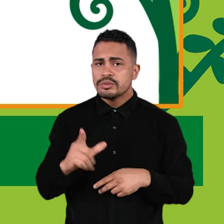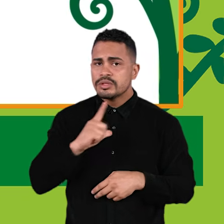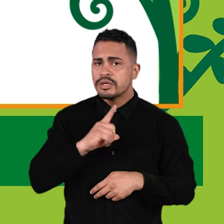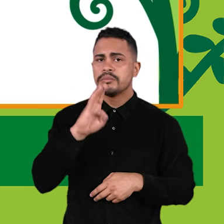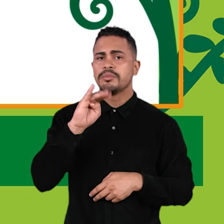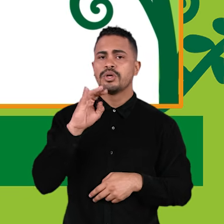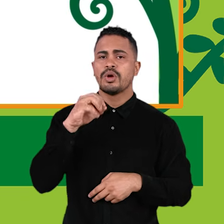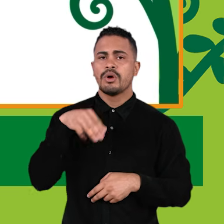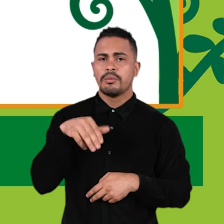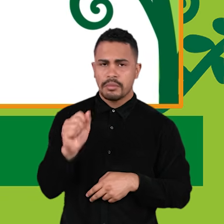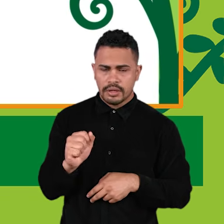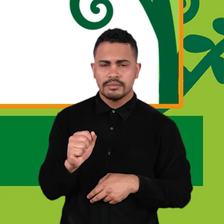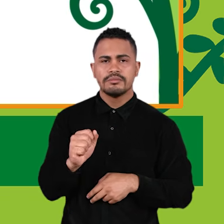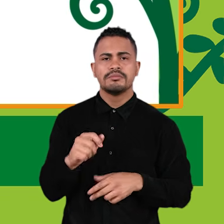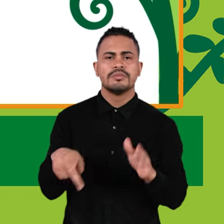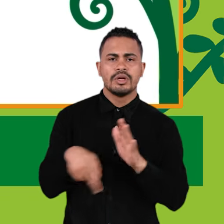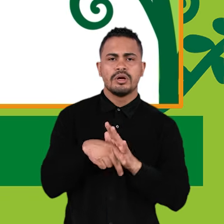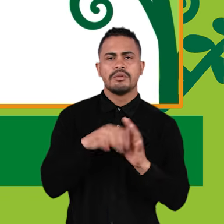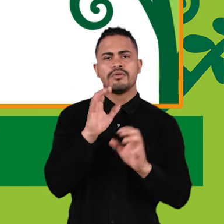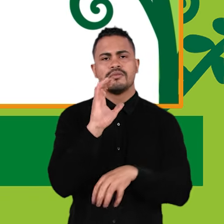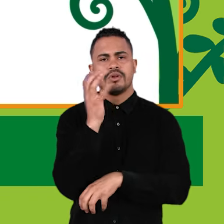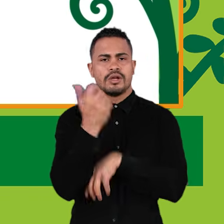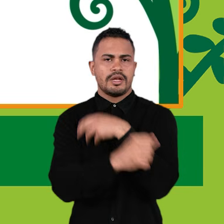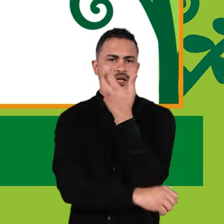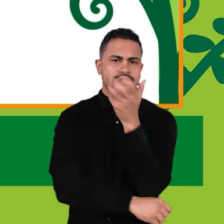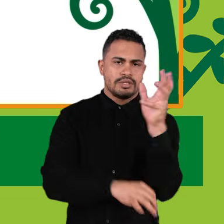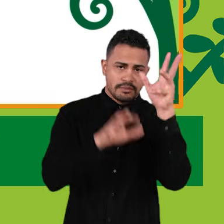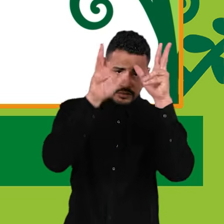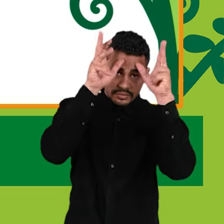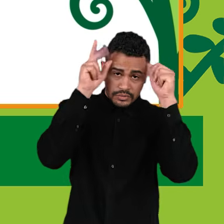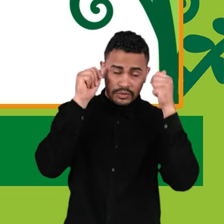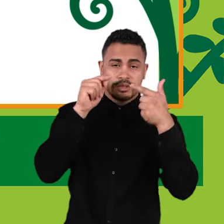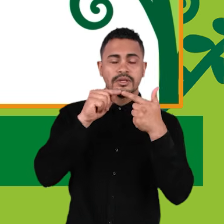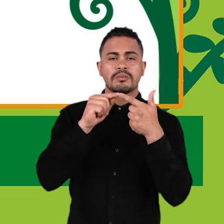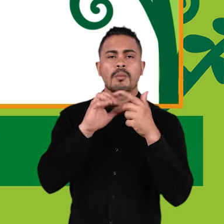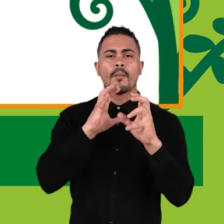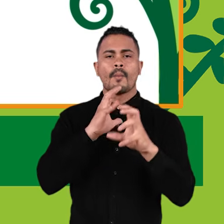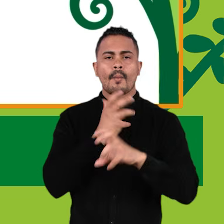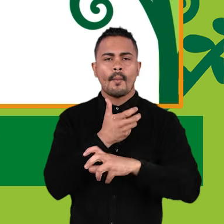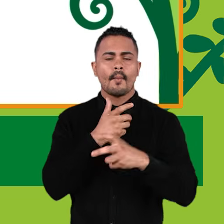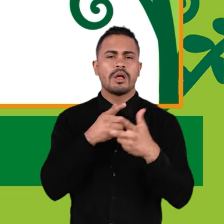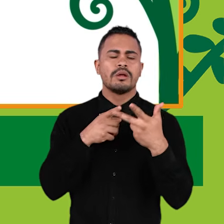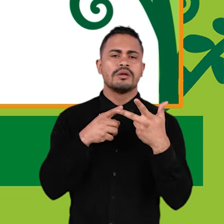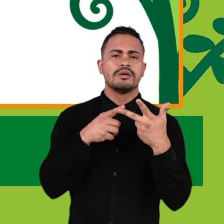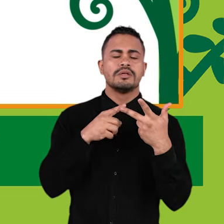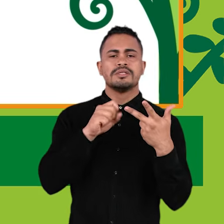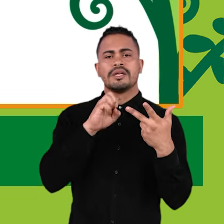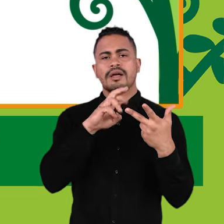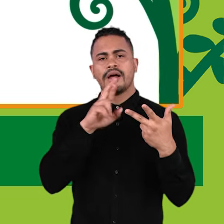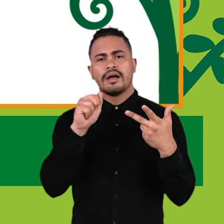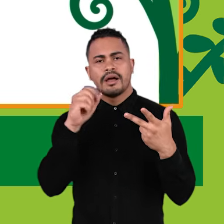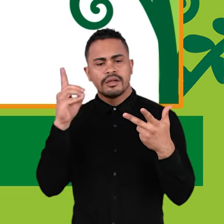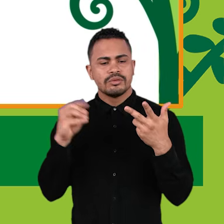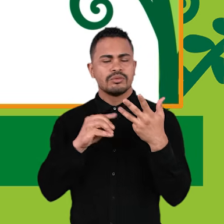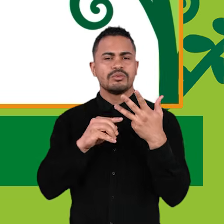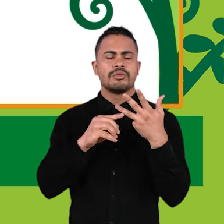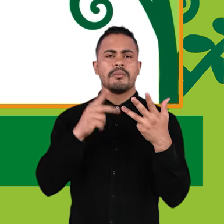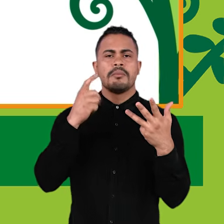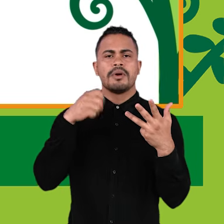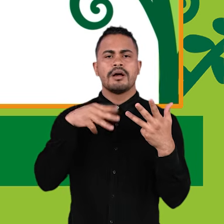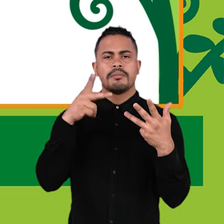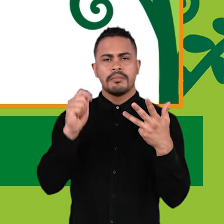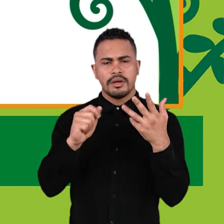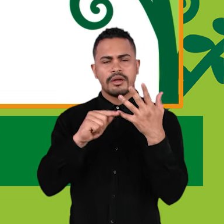temos os biomas, né, os ambientes de floresta amazônica, nós temos aqui o Cerrado, a Mata Atlântica, a Caatinga, o Pampa e o